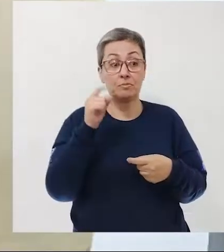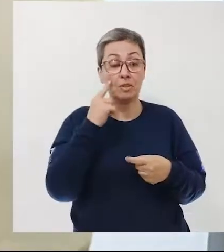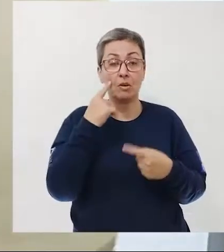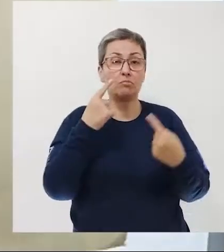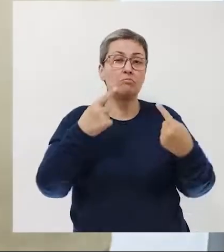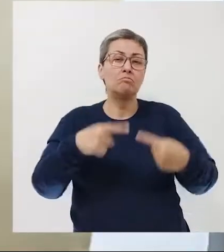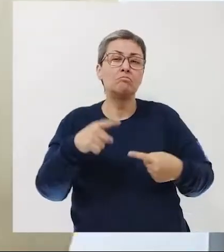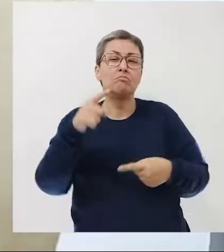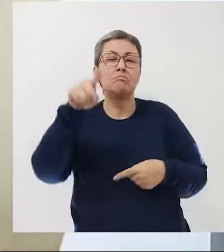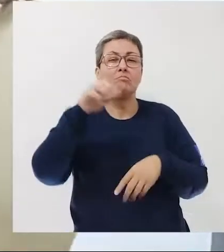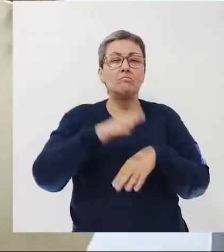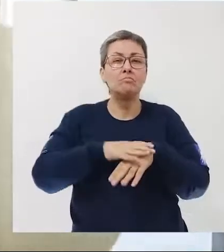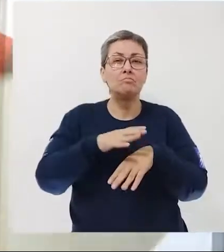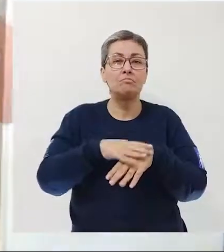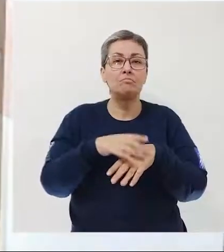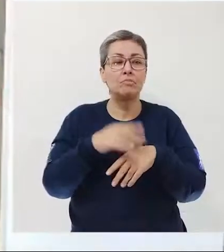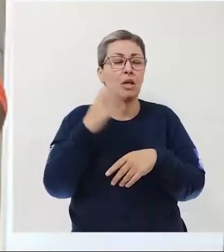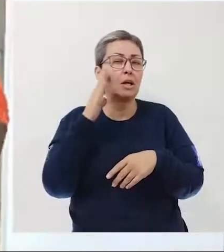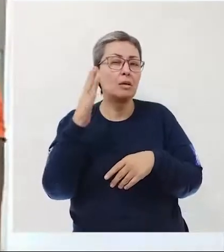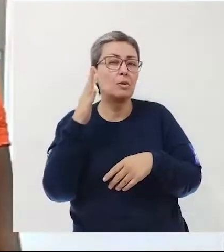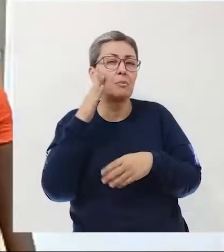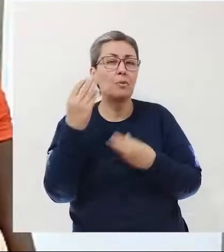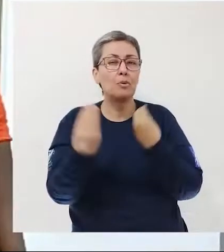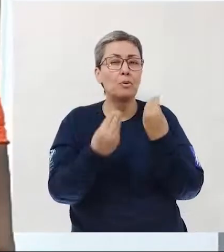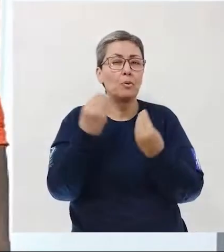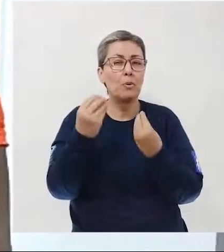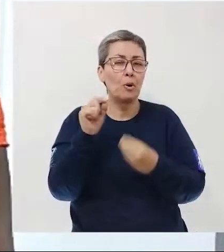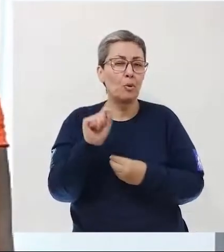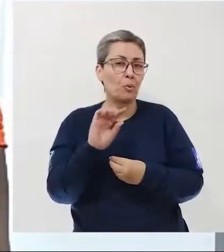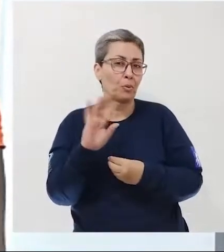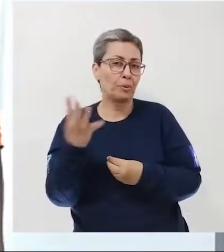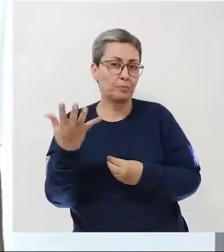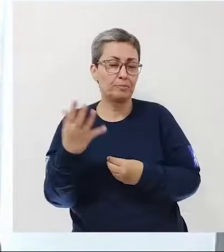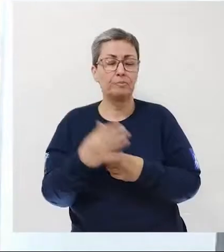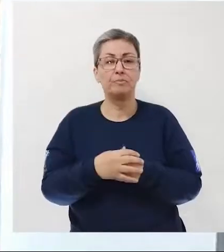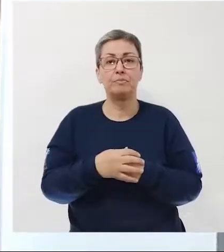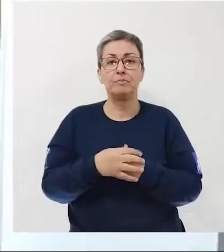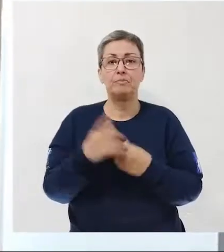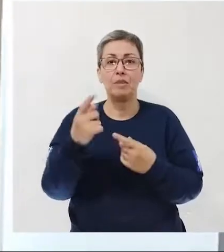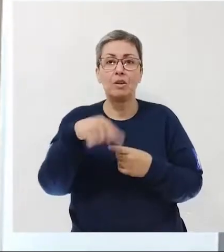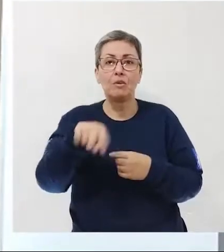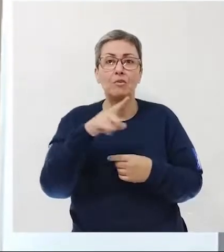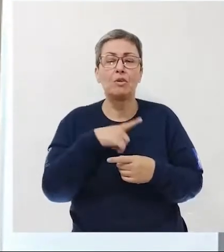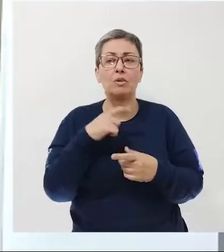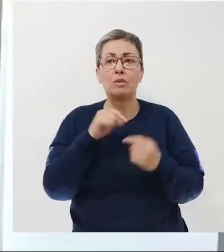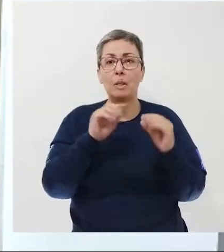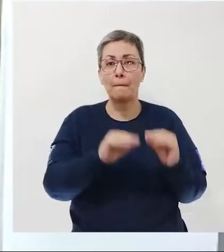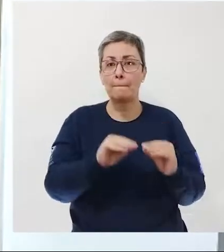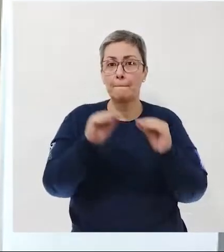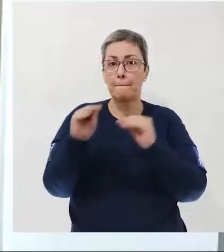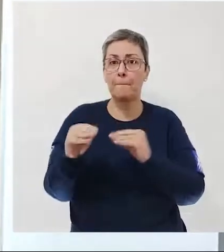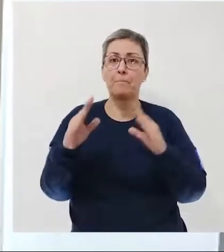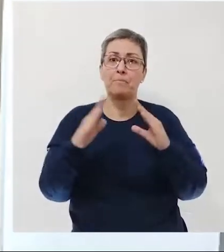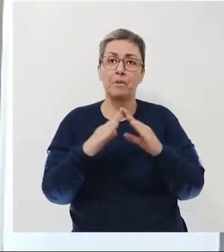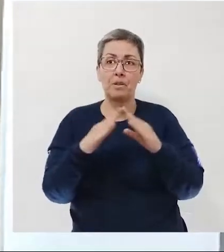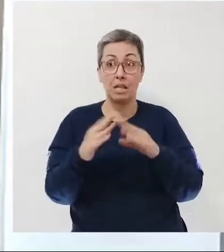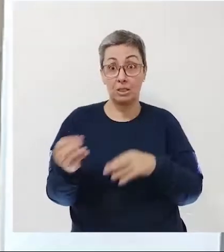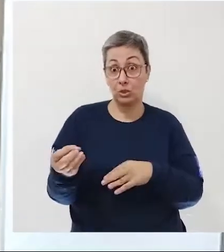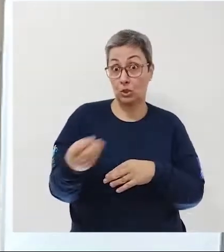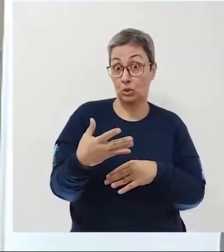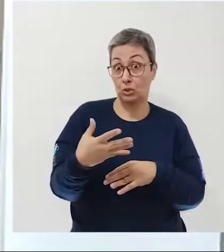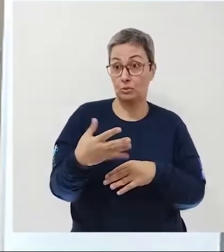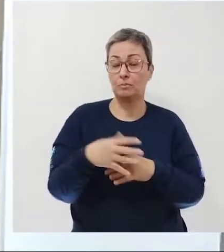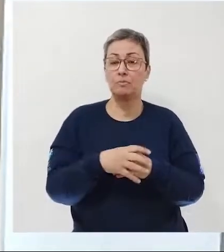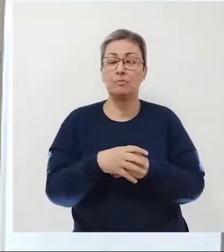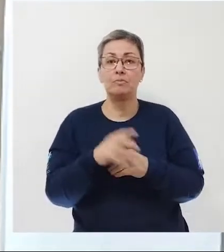vou desafiar você. Imagine a seguinte situação: você se mudou para uma casa